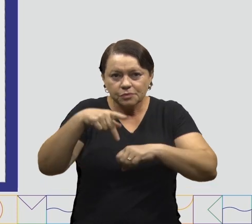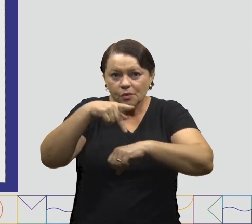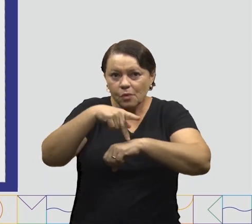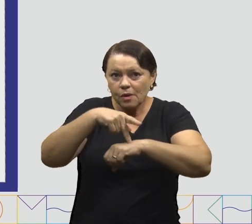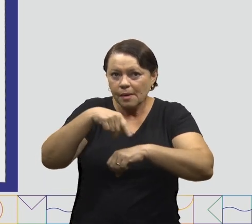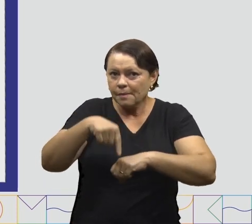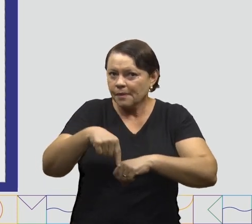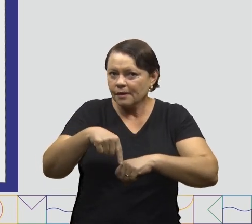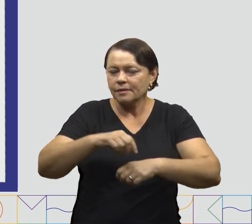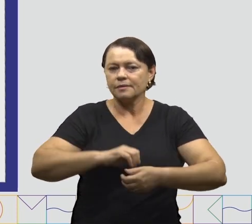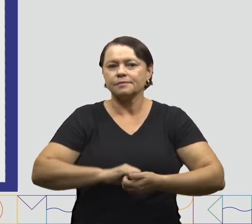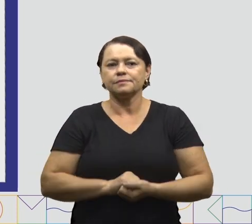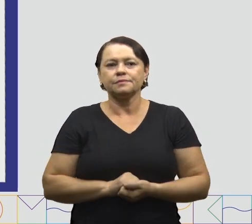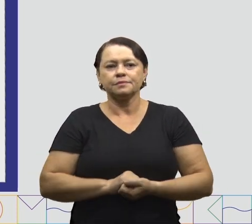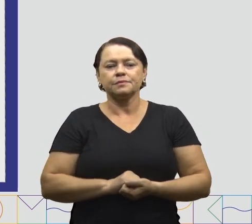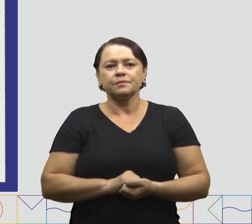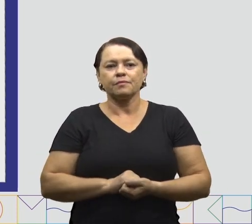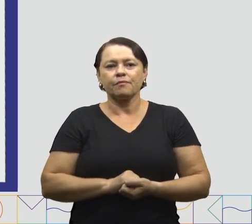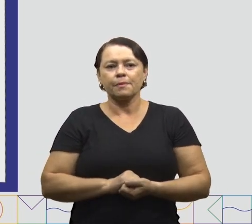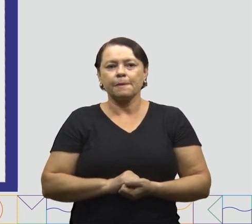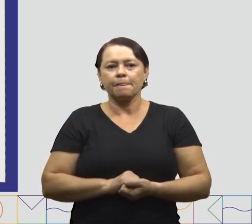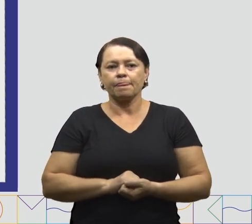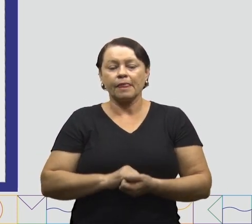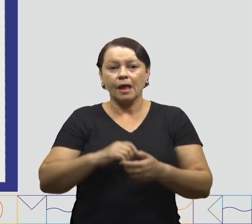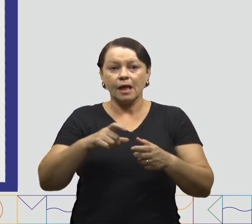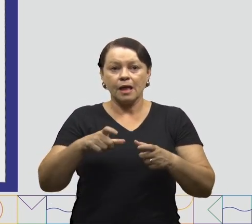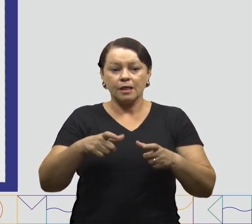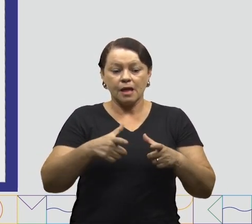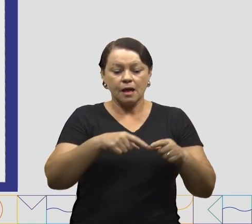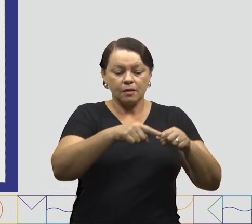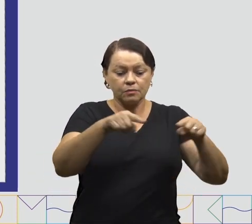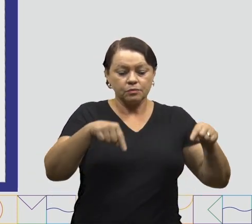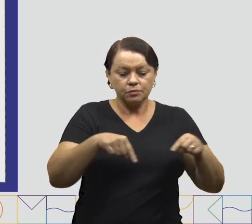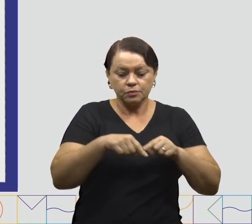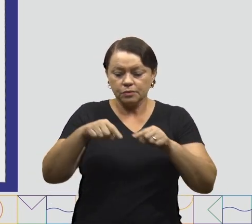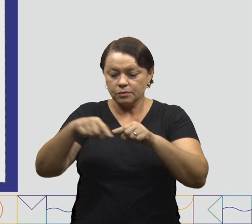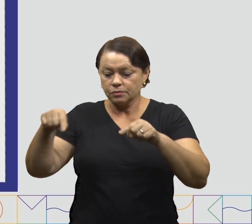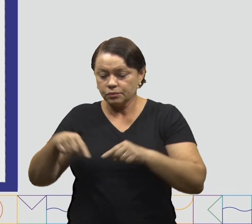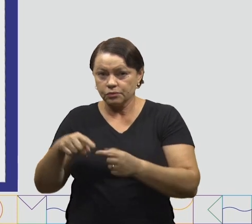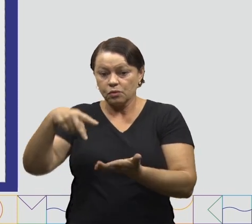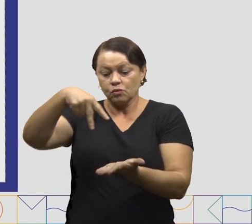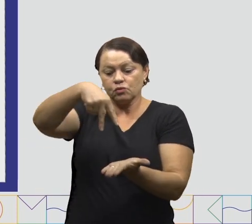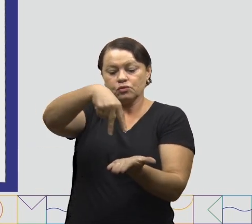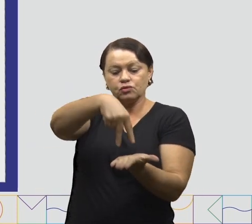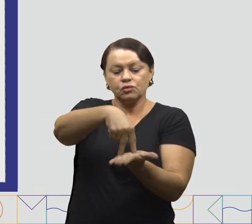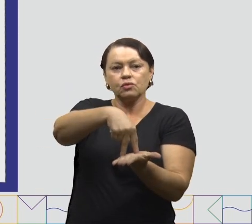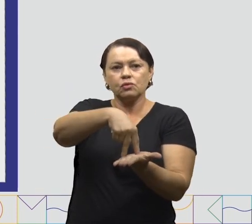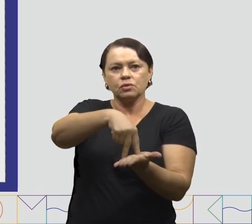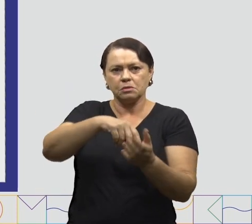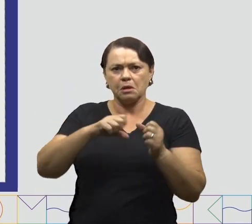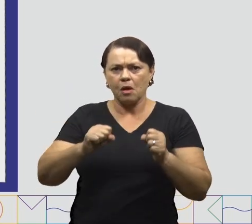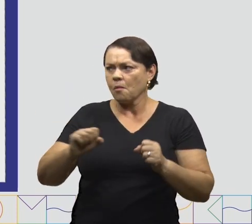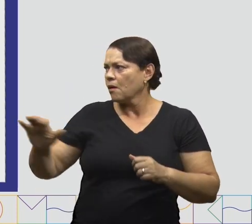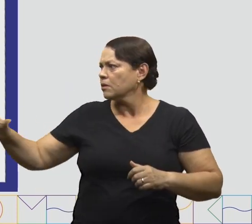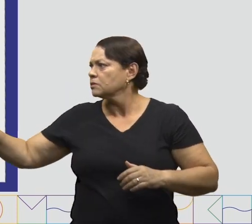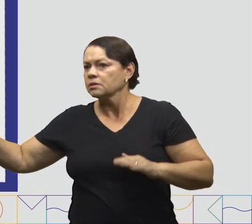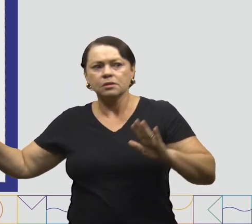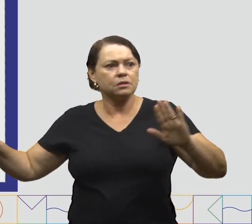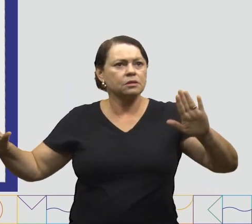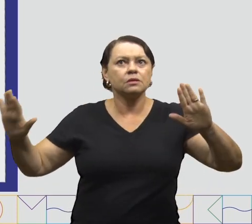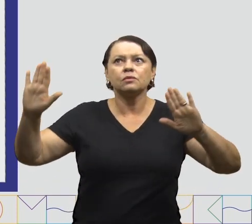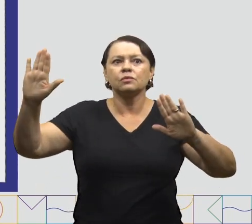Devemos pisar com 2 pés nas casas duplas. Será que eu posso me apoiar?